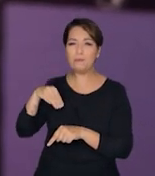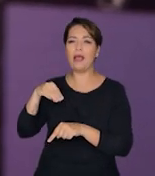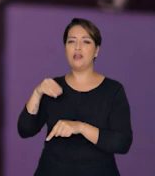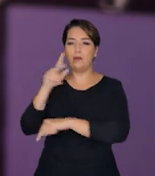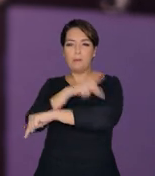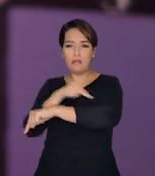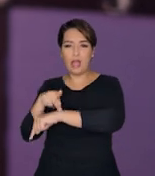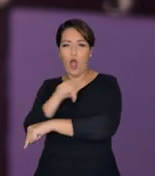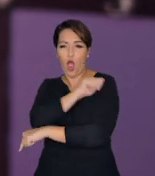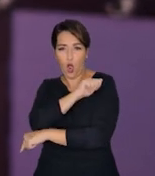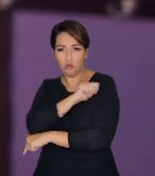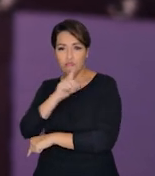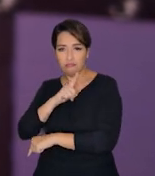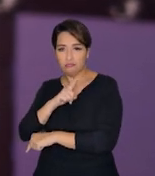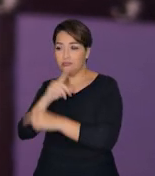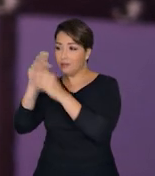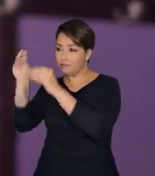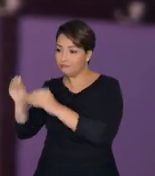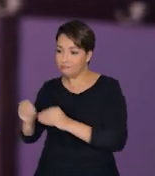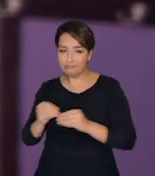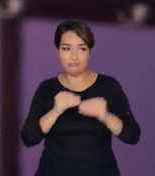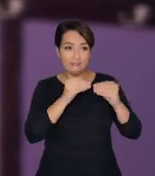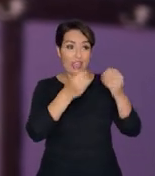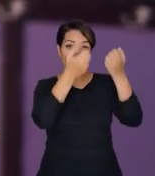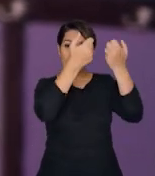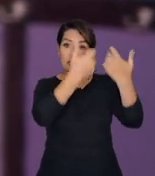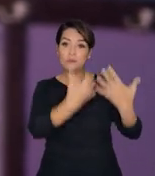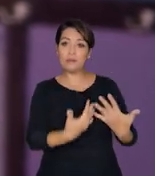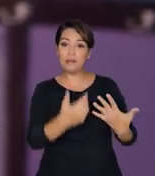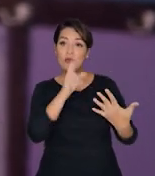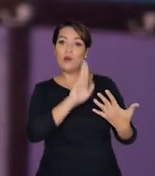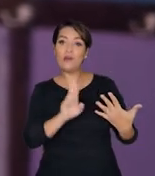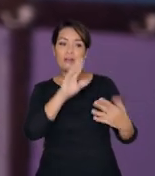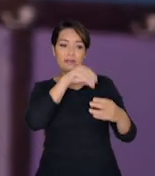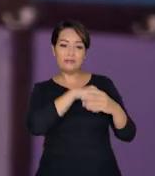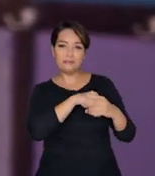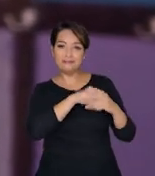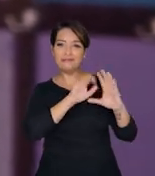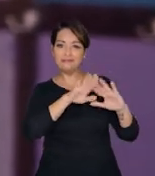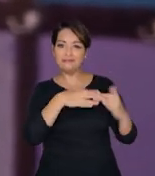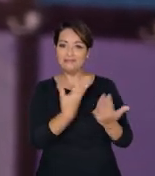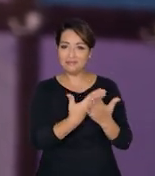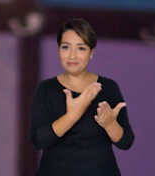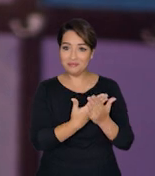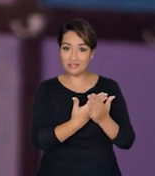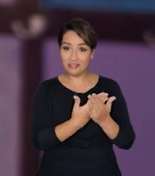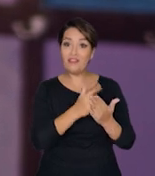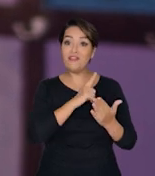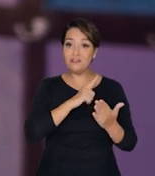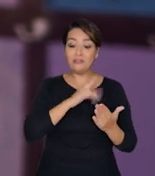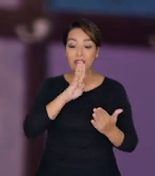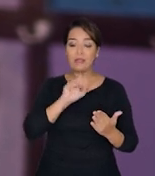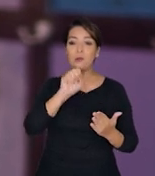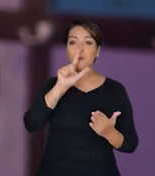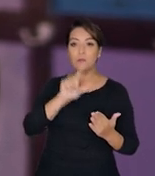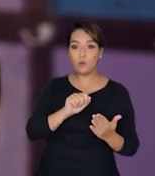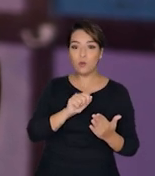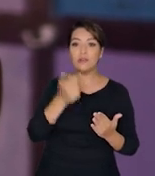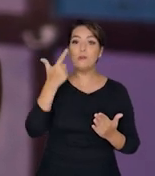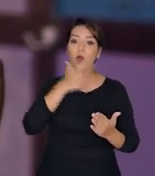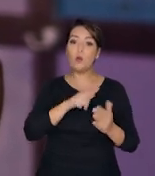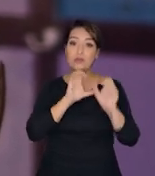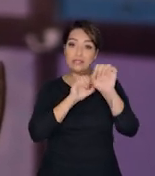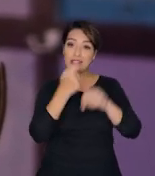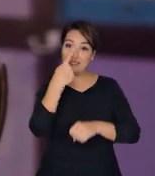matemática e da pedagogia e vamos fazer deles explicadores universitários. Eles vão ganhar uma bolsa para dar aula para o seu filho